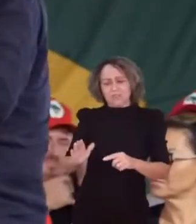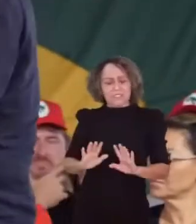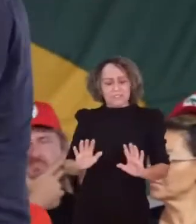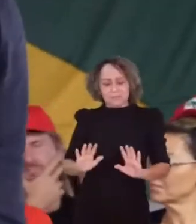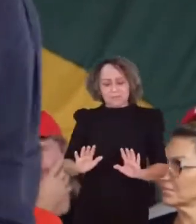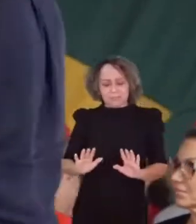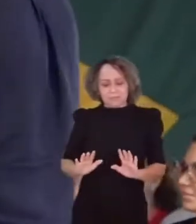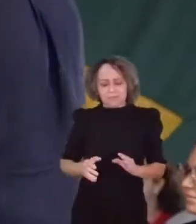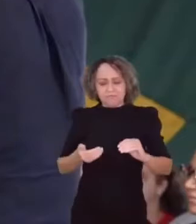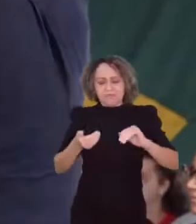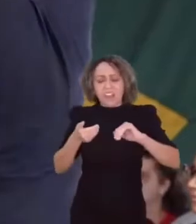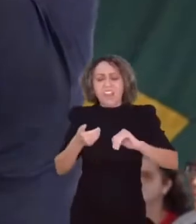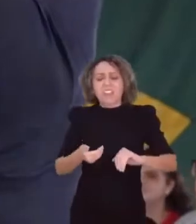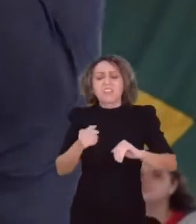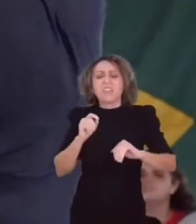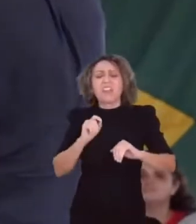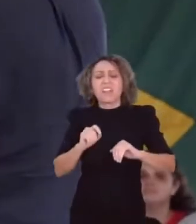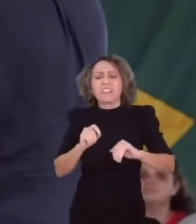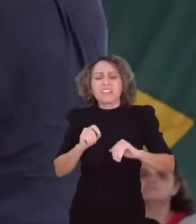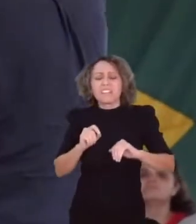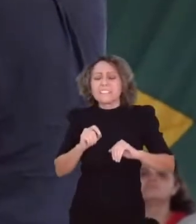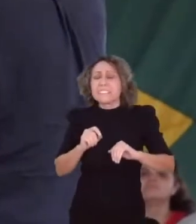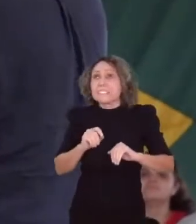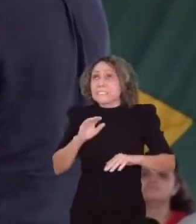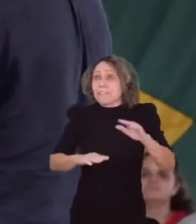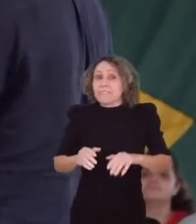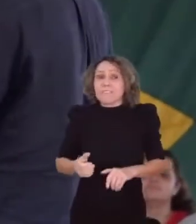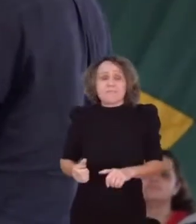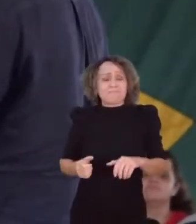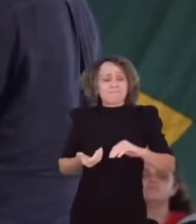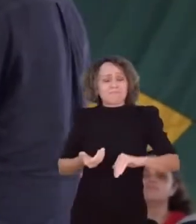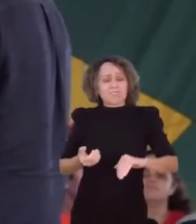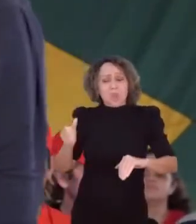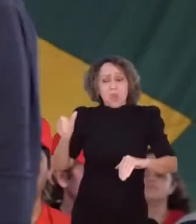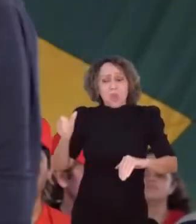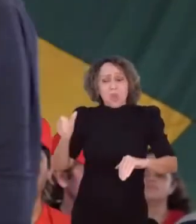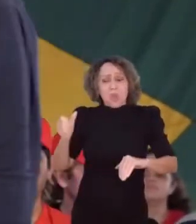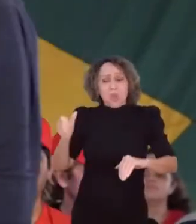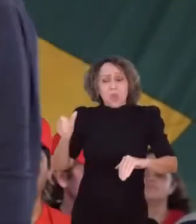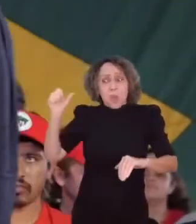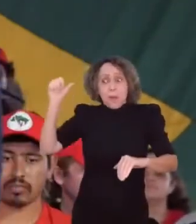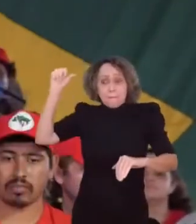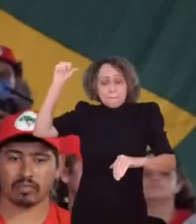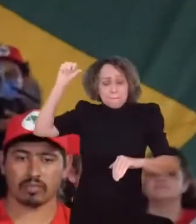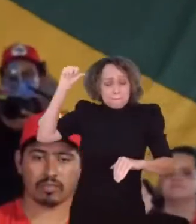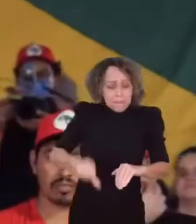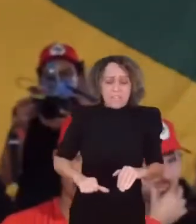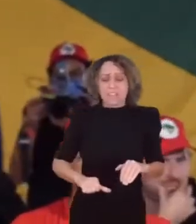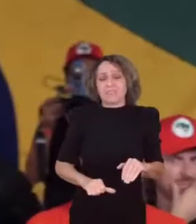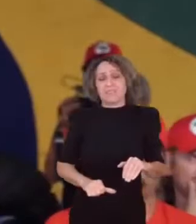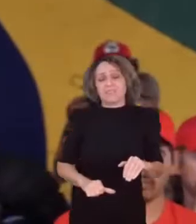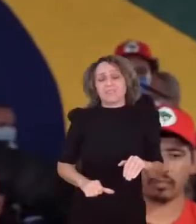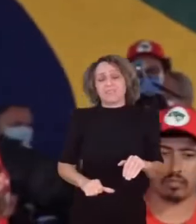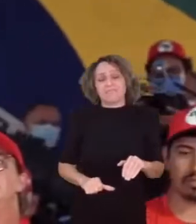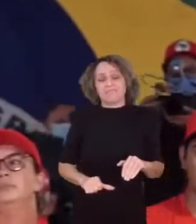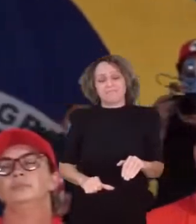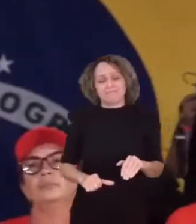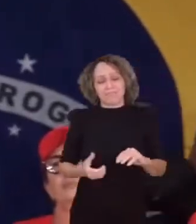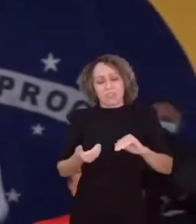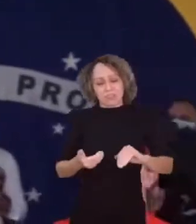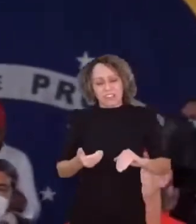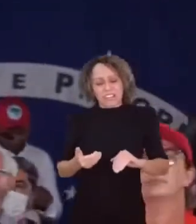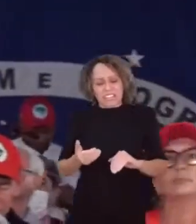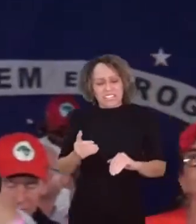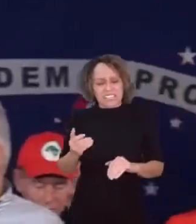talvez, do pior Congresso que nós já tivemos na história do Brasil. E quero dizer mais para vocês.